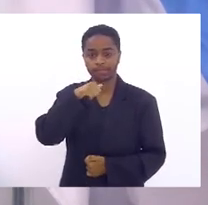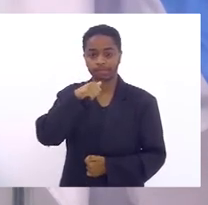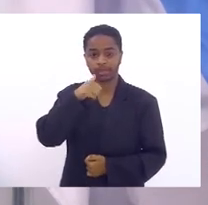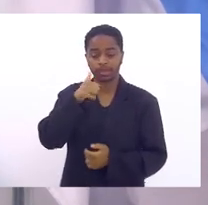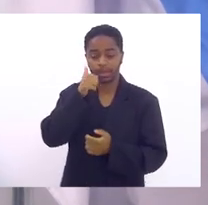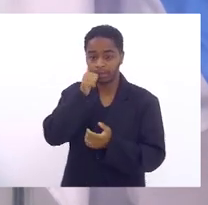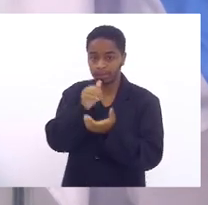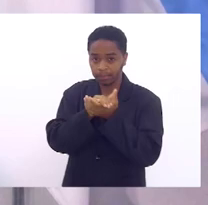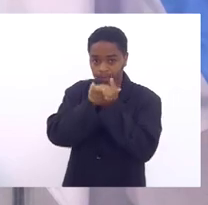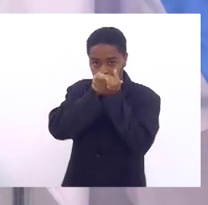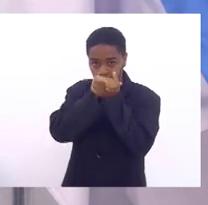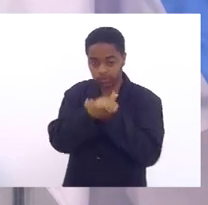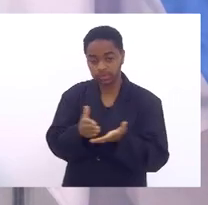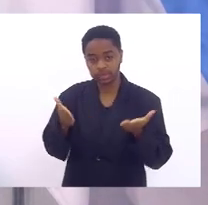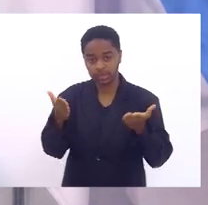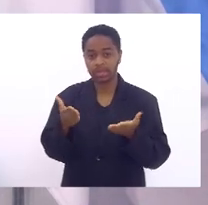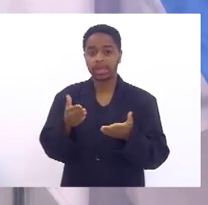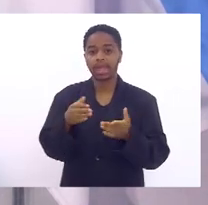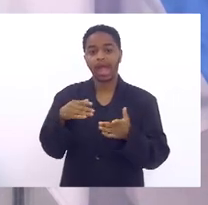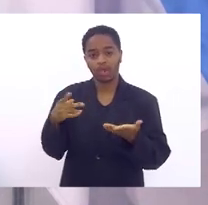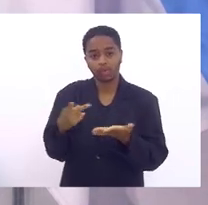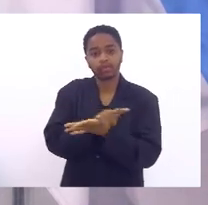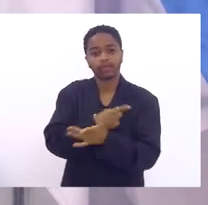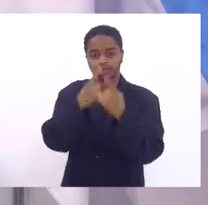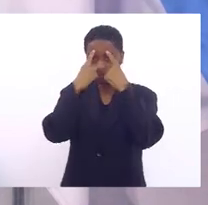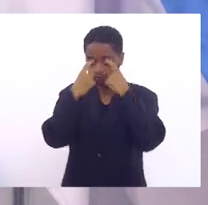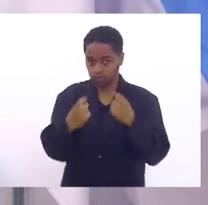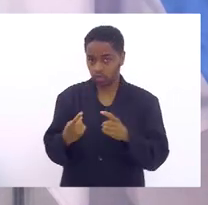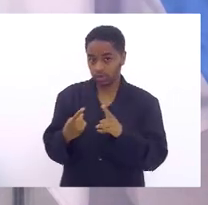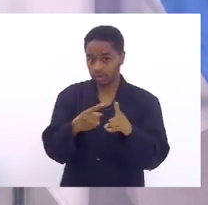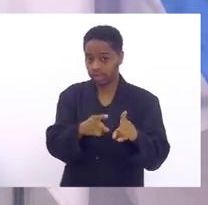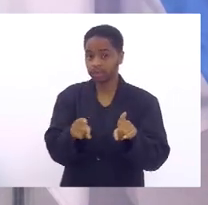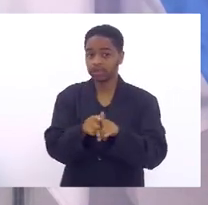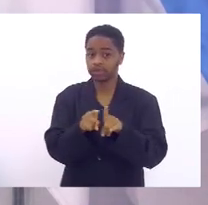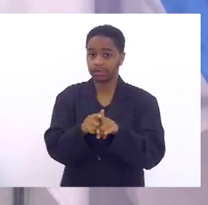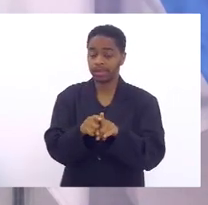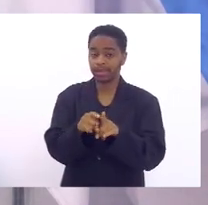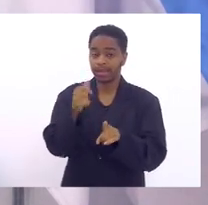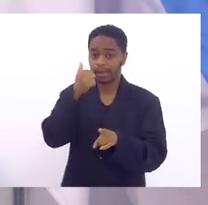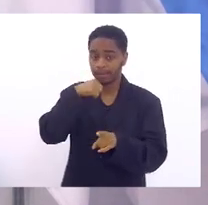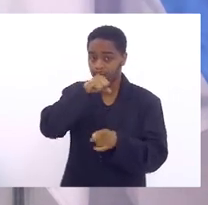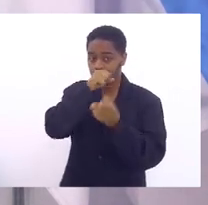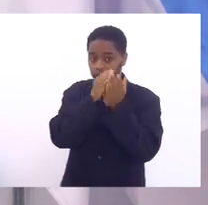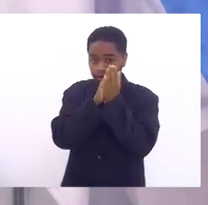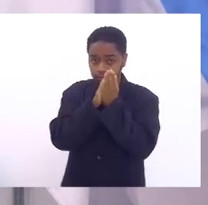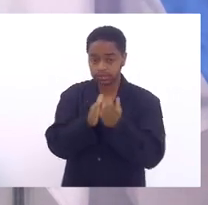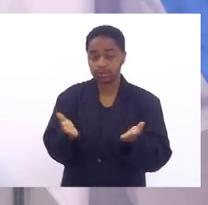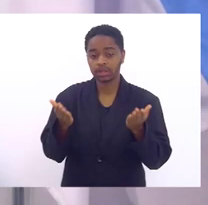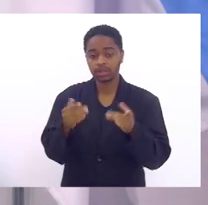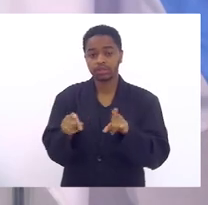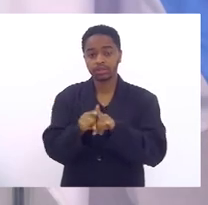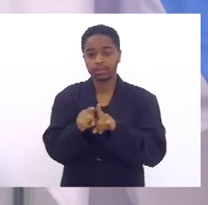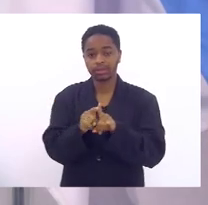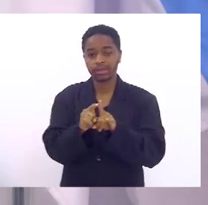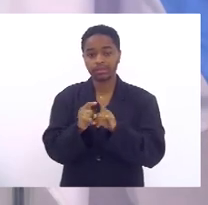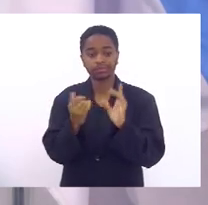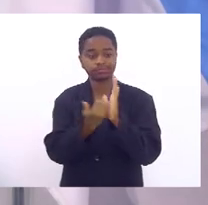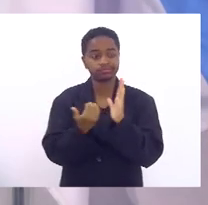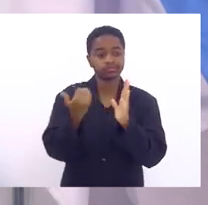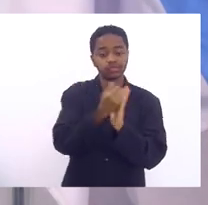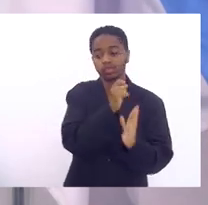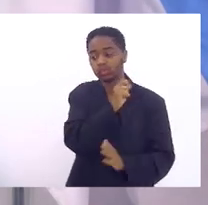é impressionante quanto a violência às mães de Santo também são maiores do que aos pais de